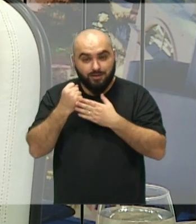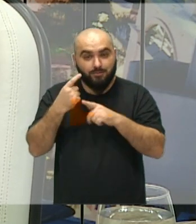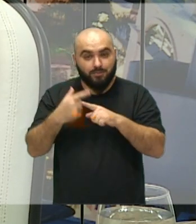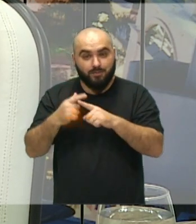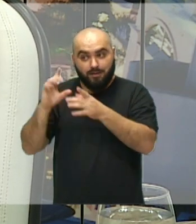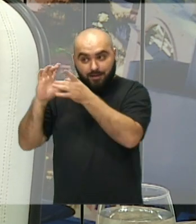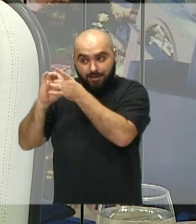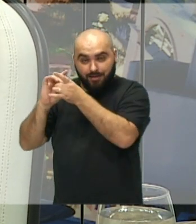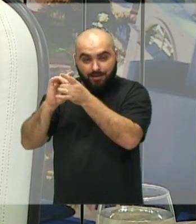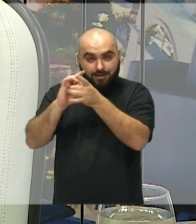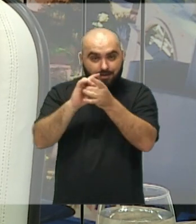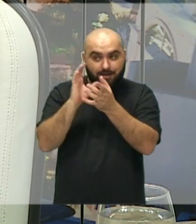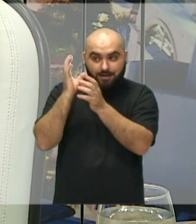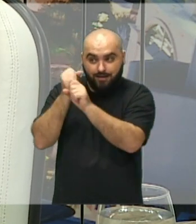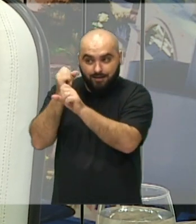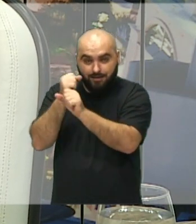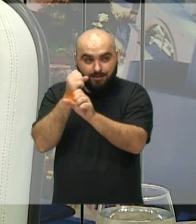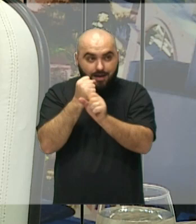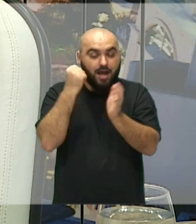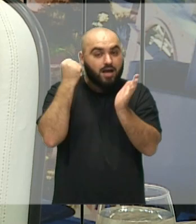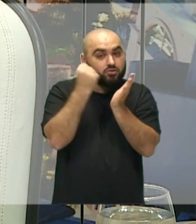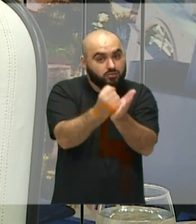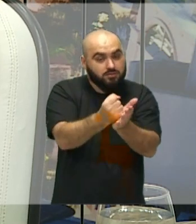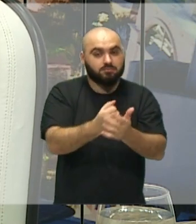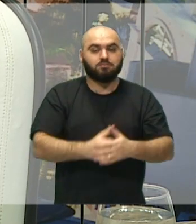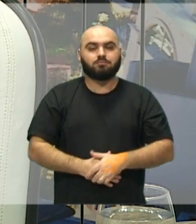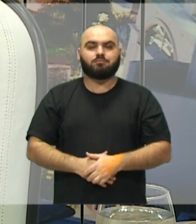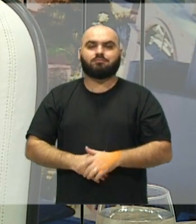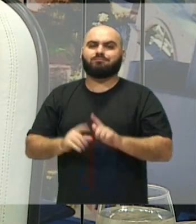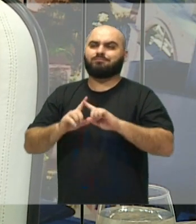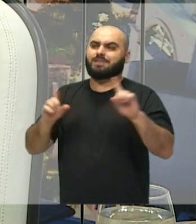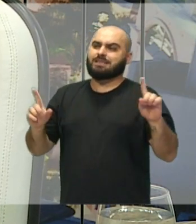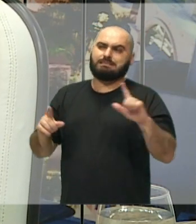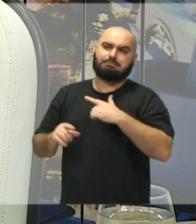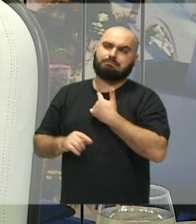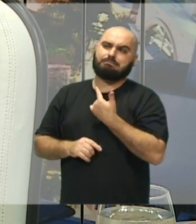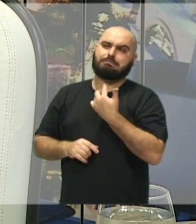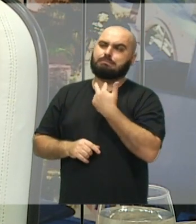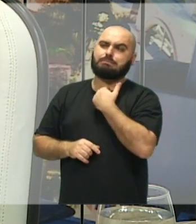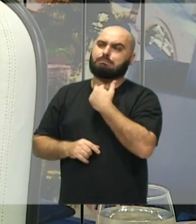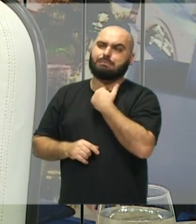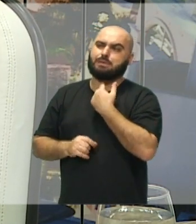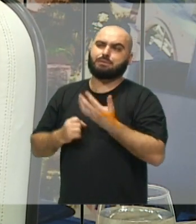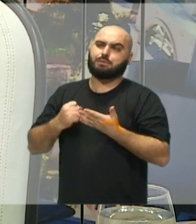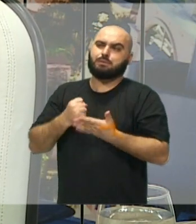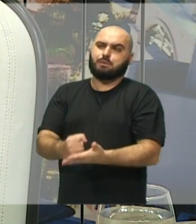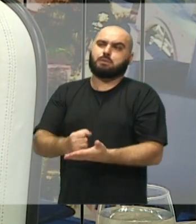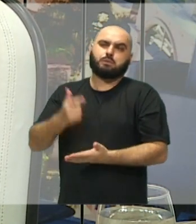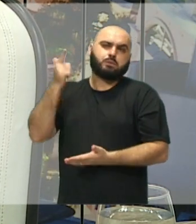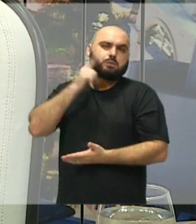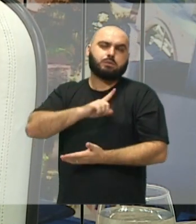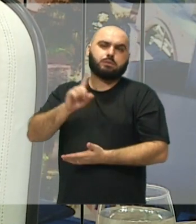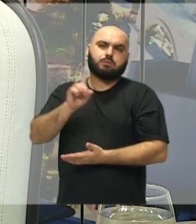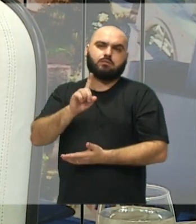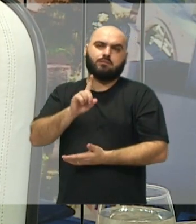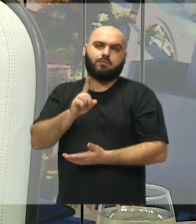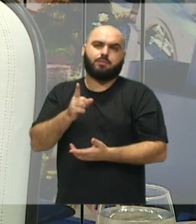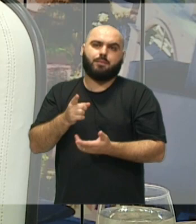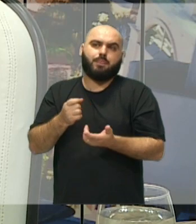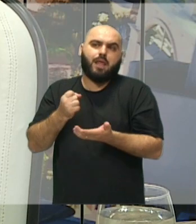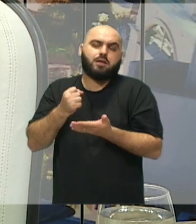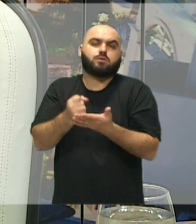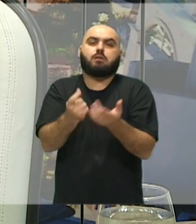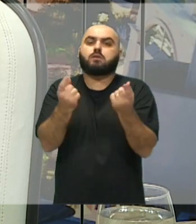contexto geral ajuda bastante. Mas eu não tenho essa possibilidade. Realmente, nem todo mundo tem a possibilidade de